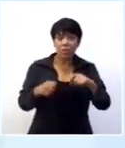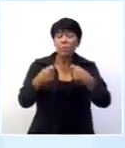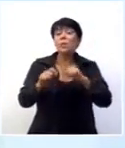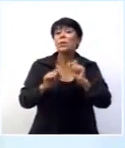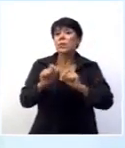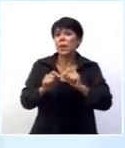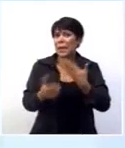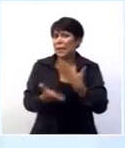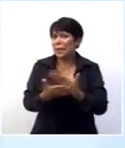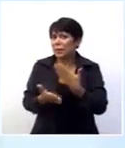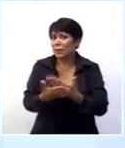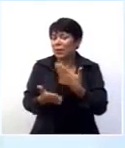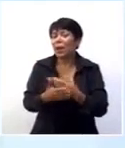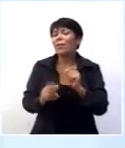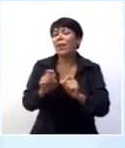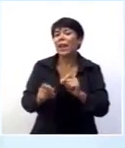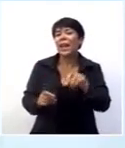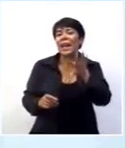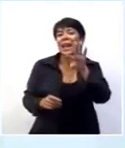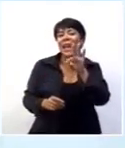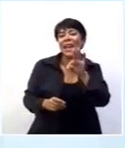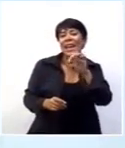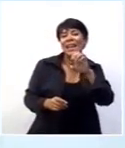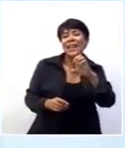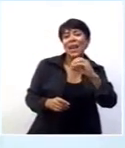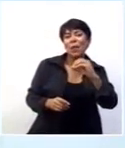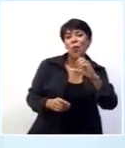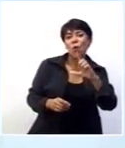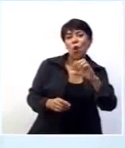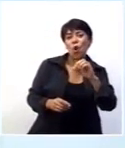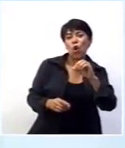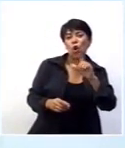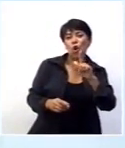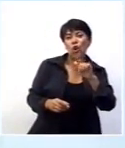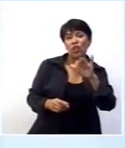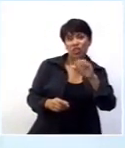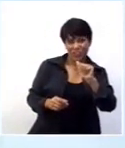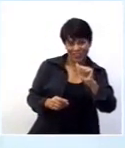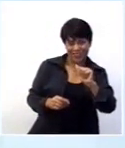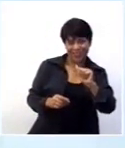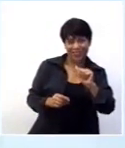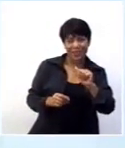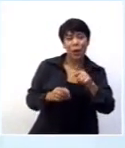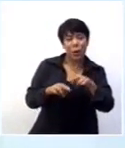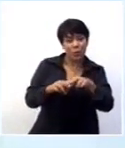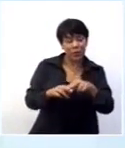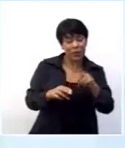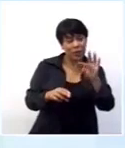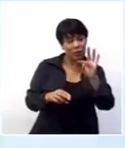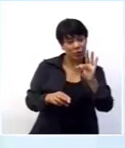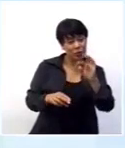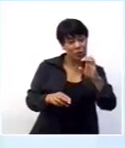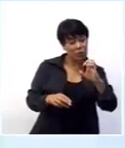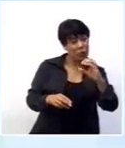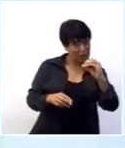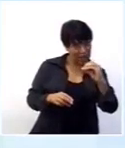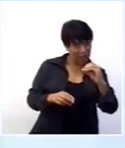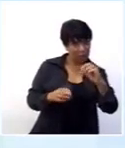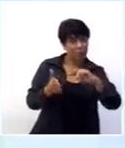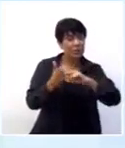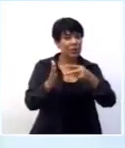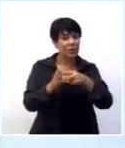quê? Teologia, tá? Então, quando a gente vê esse prefixo aí, tel, nós estamos falando de Deus. E